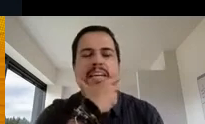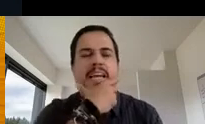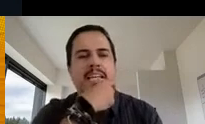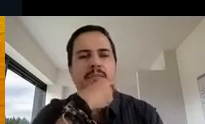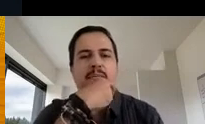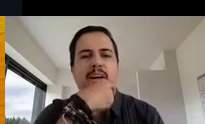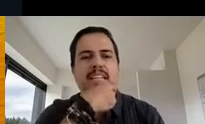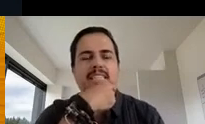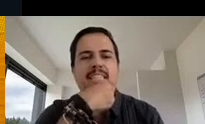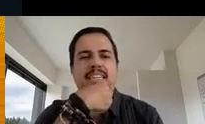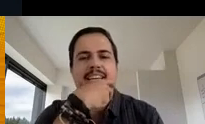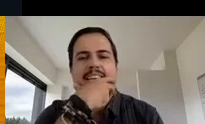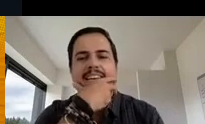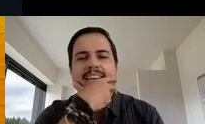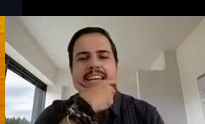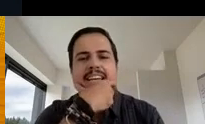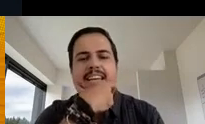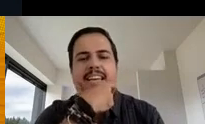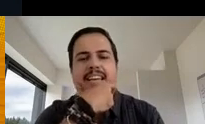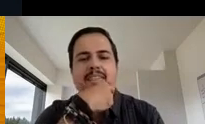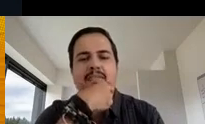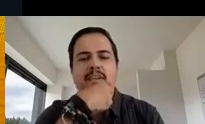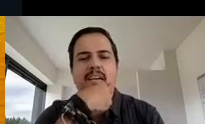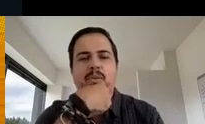aquela empresa que fala assim,